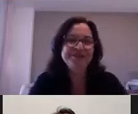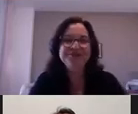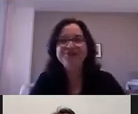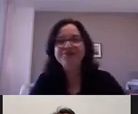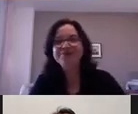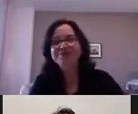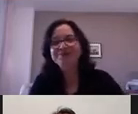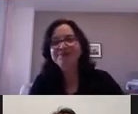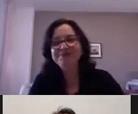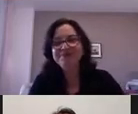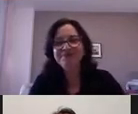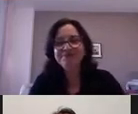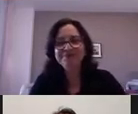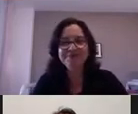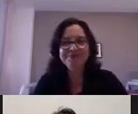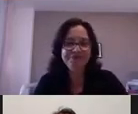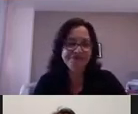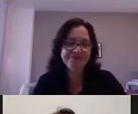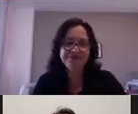Obrigado.